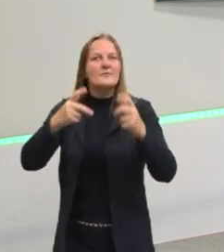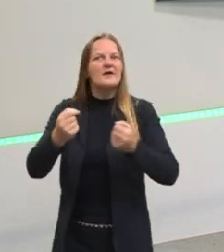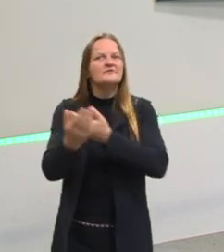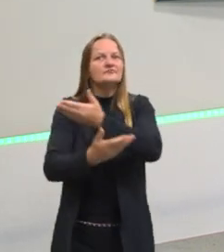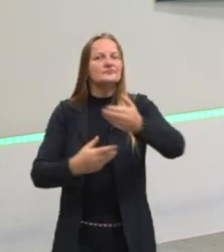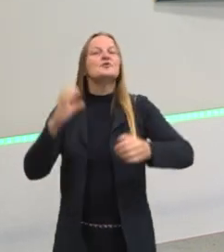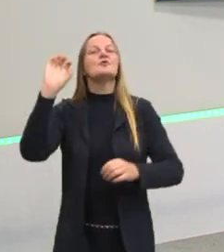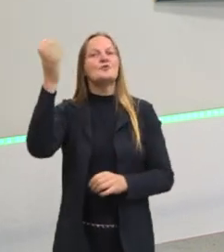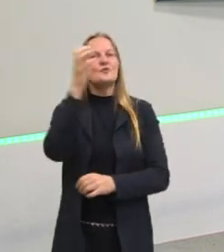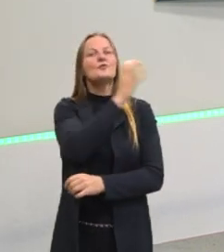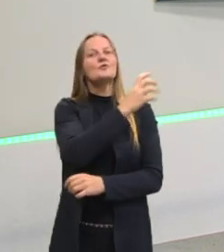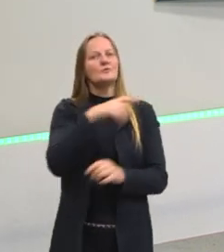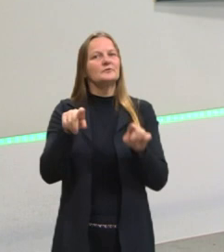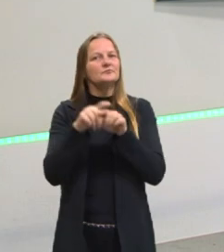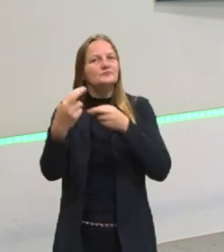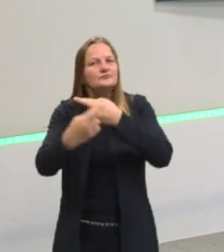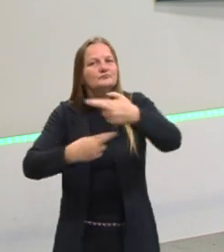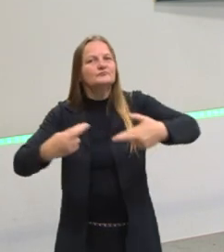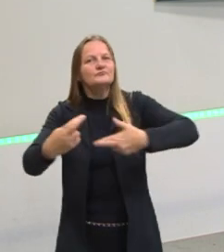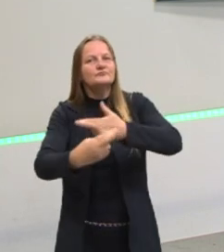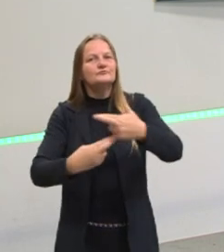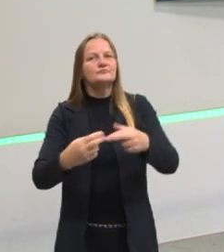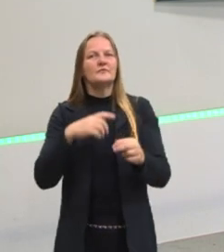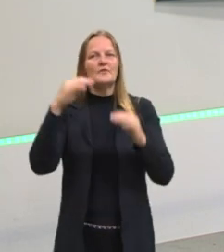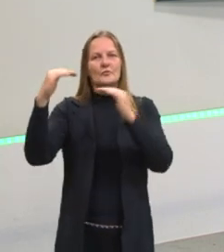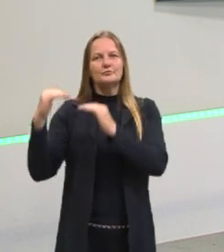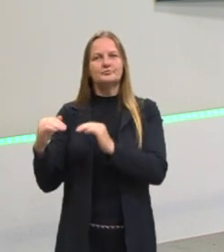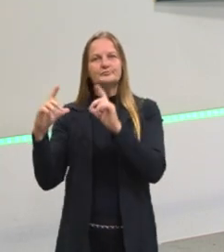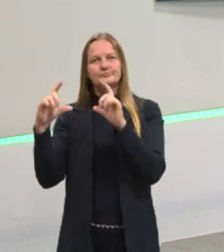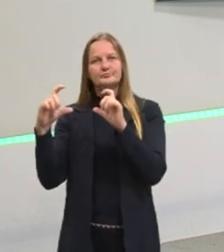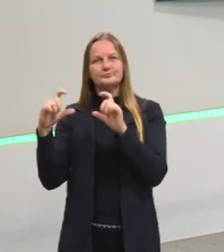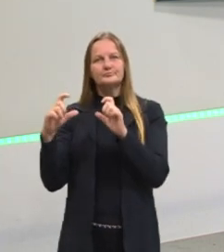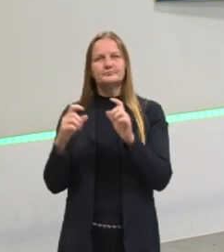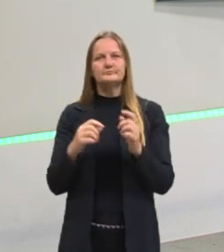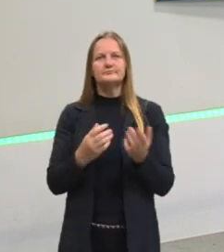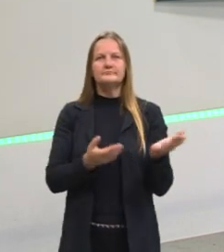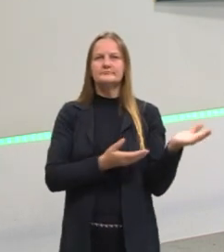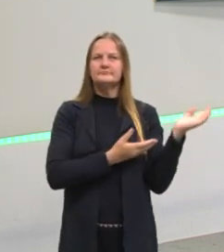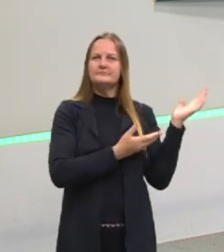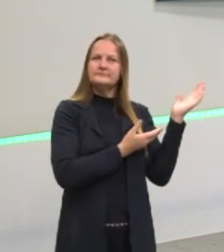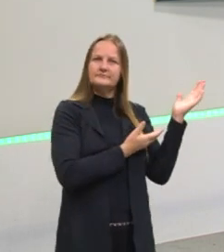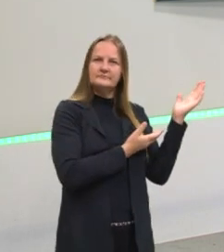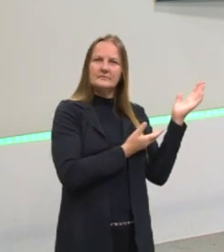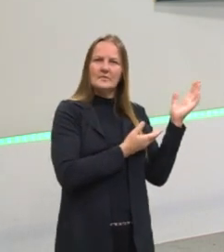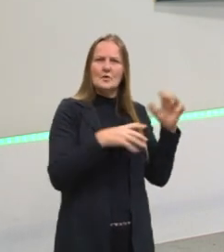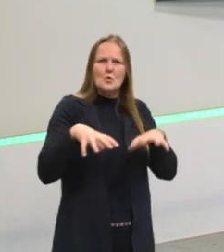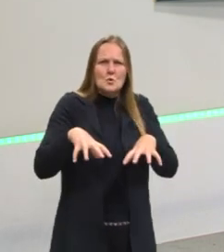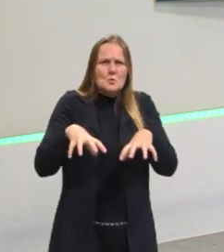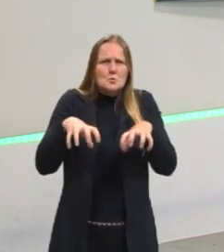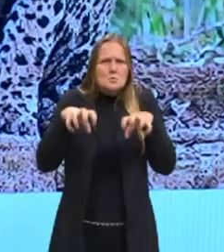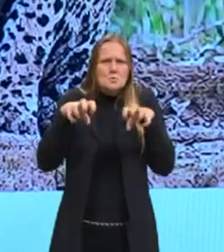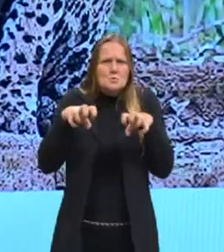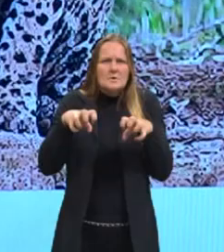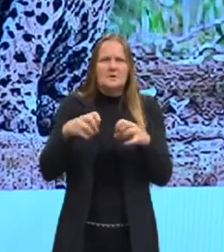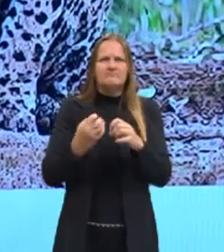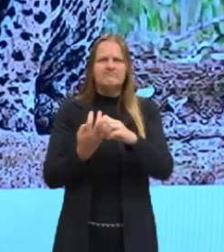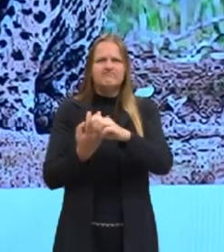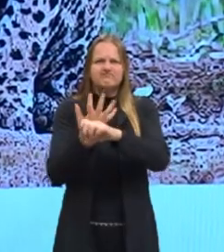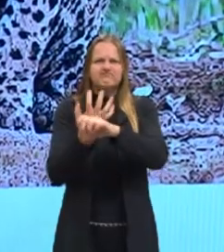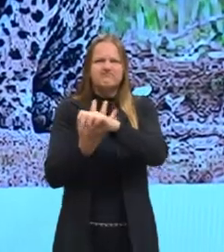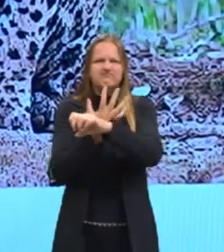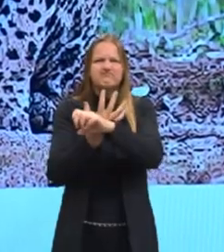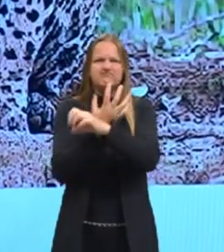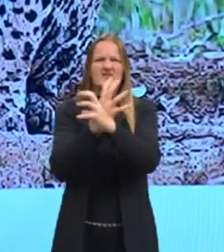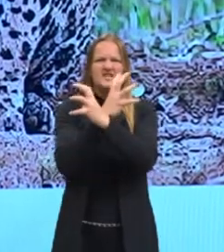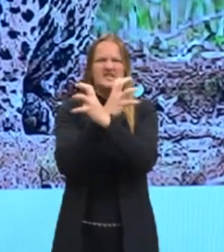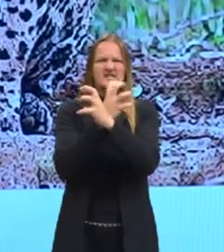gurias adoro aqui ó nós temos aqui em baixo aqui por exemplo né o bioma seco né uns extremamente seca olha aqui ó as cactáceas né aquela